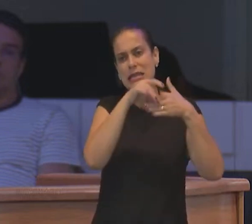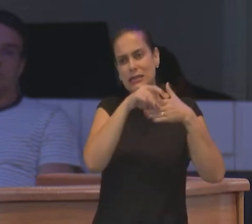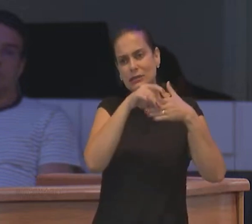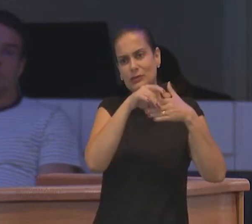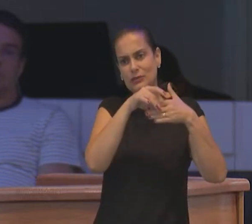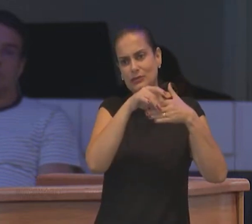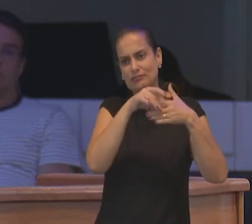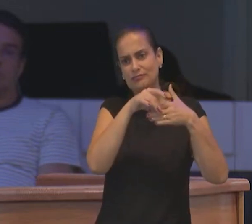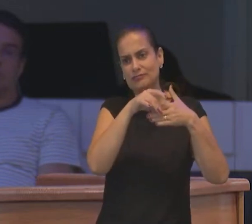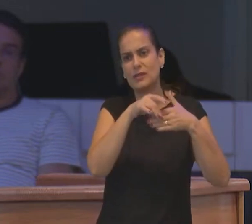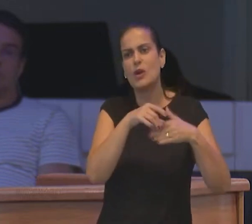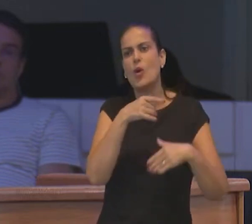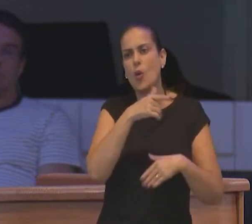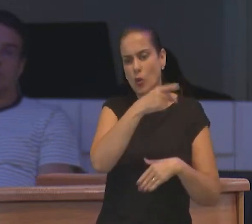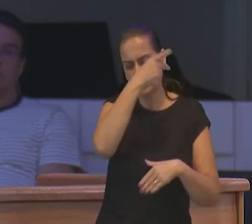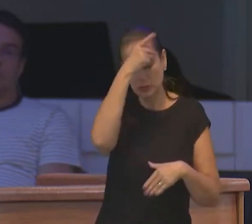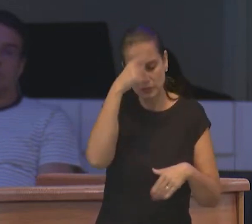RN.